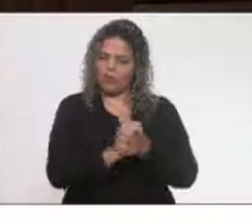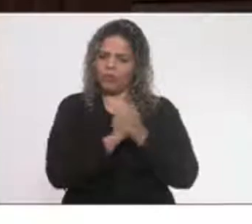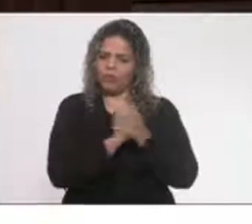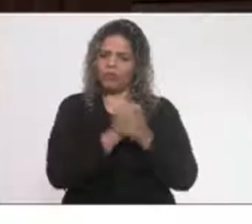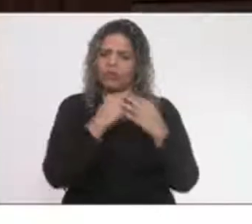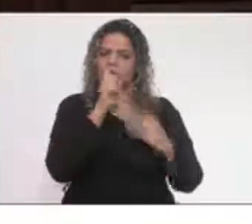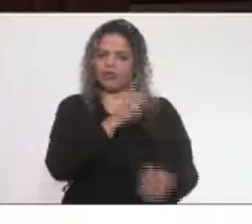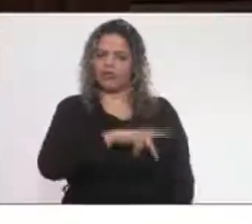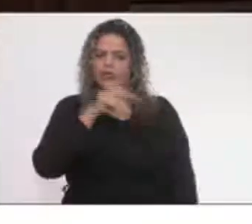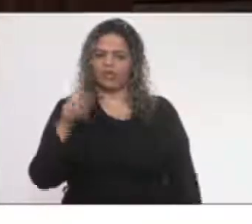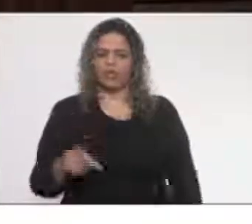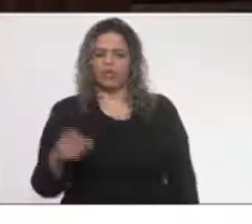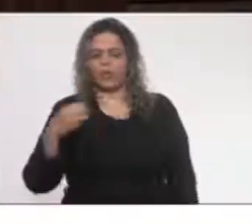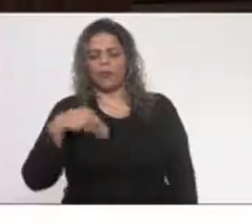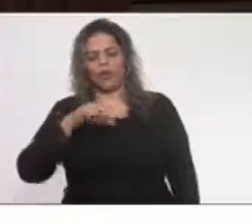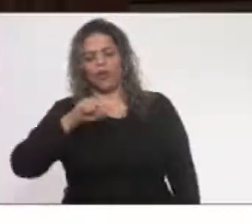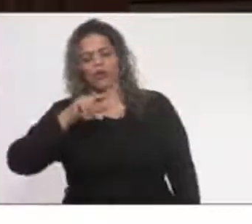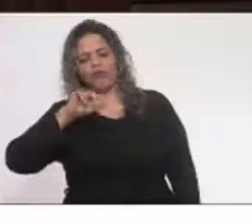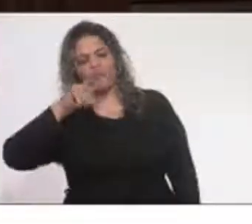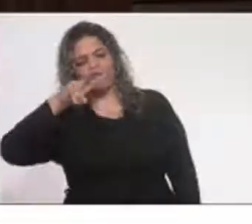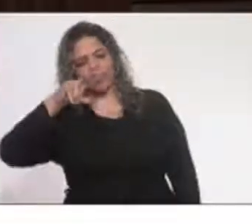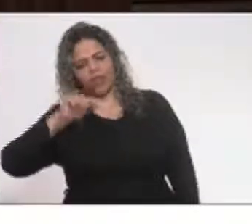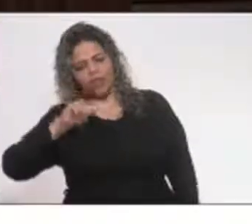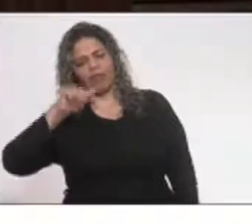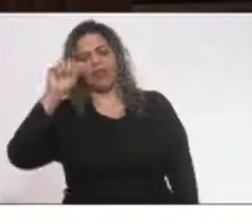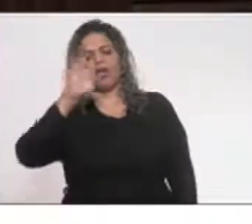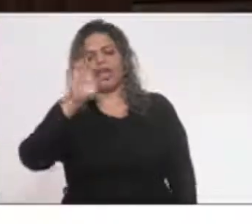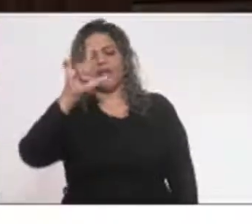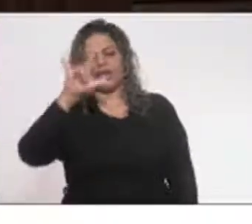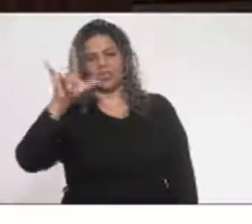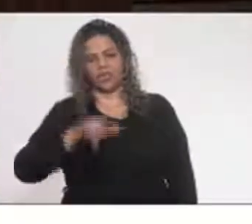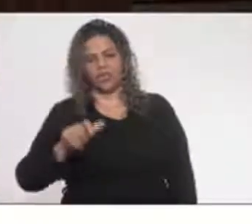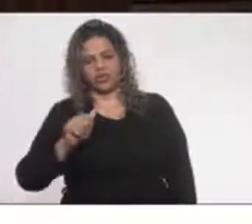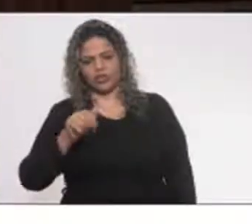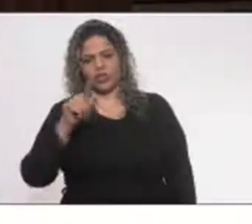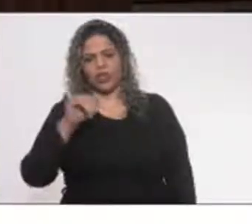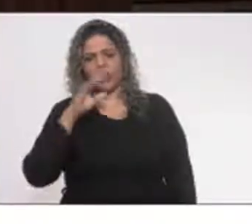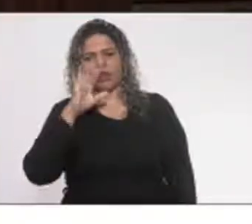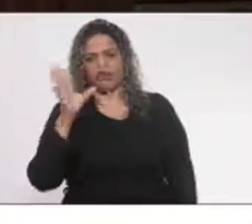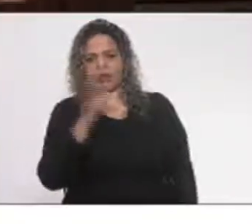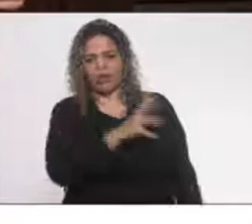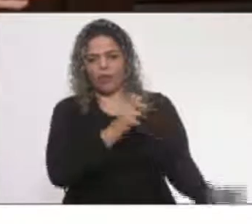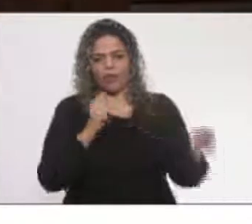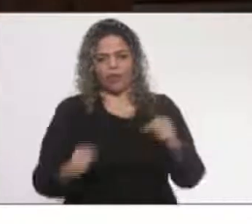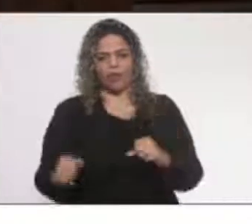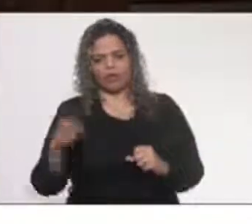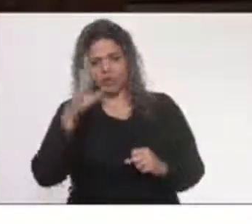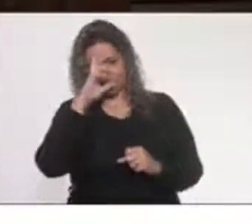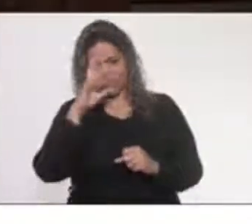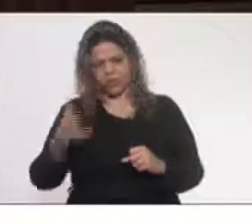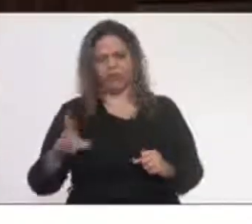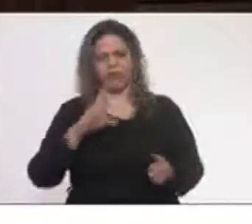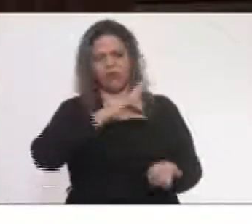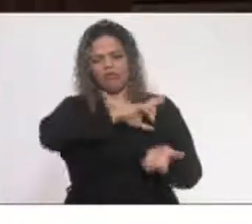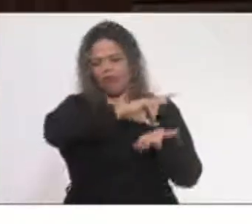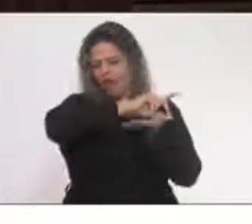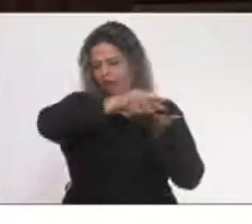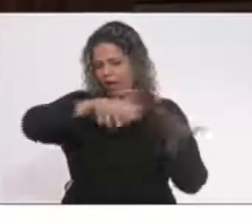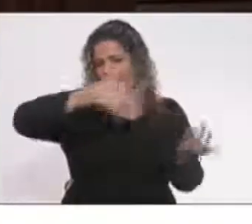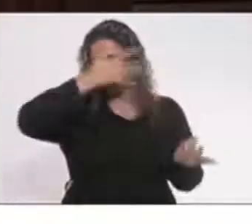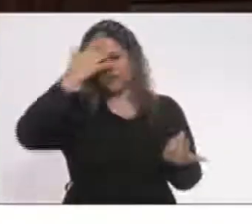a professora Malvina Tuchman, a professora Elisângela Nascimento. Foi uma posse muito representativa, entidades